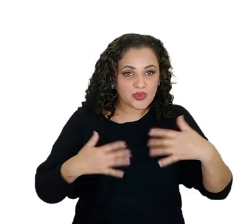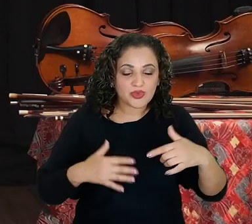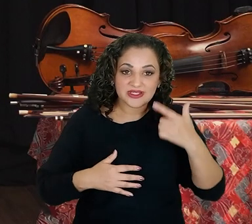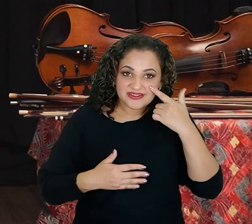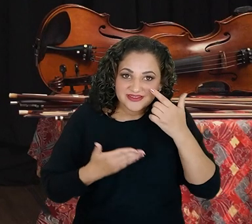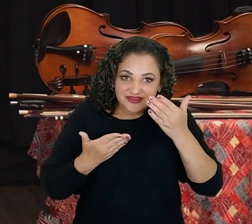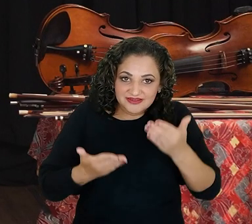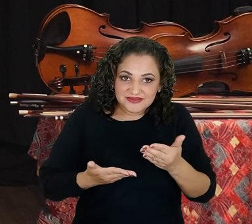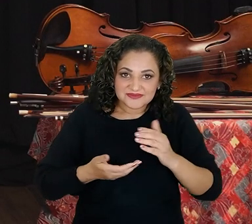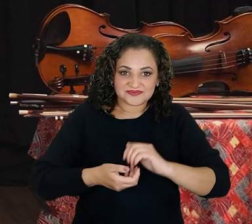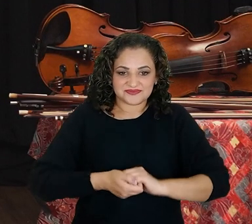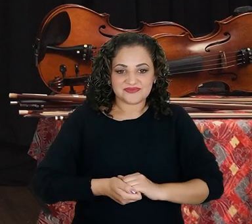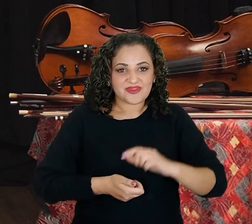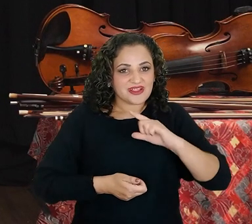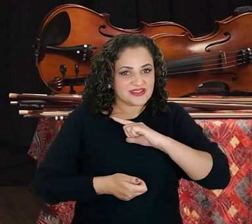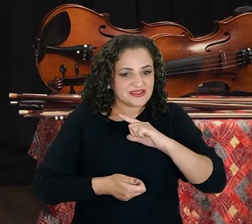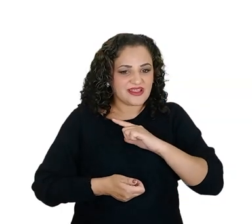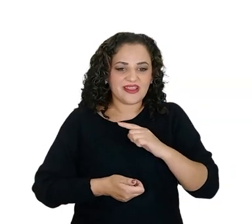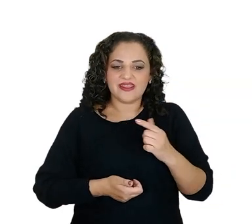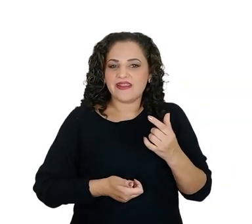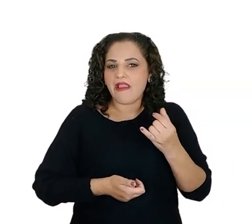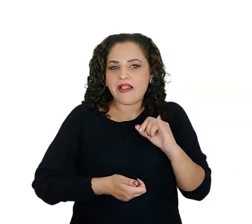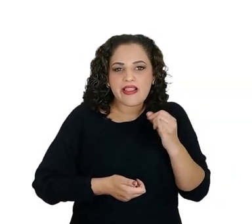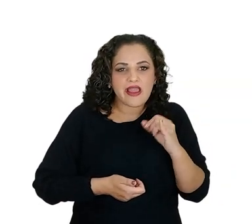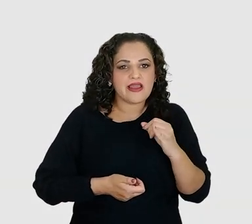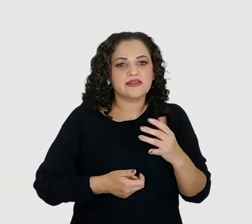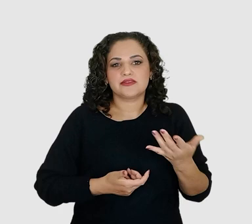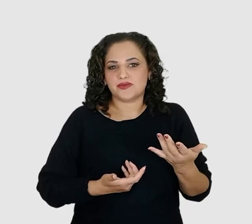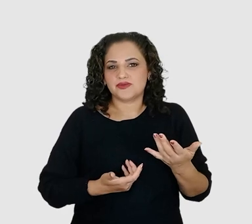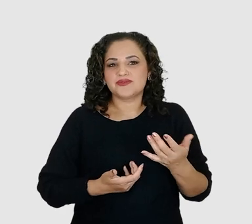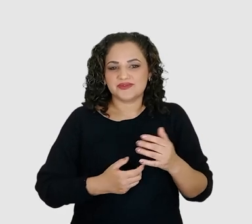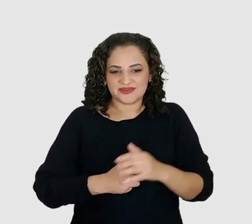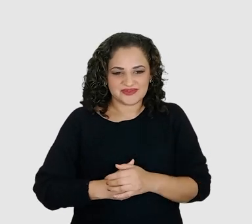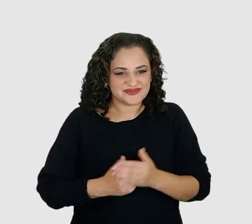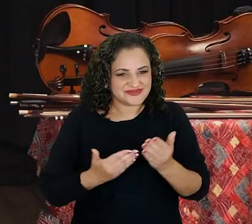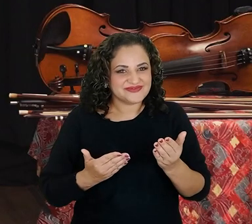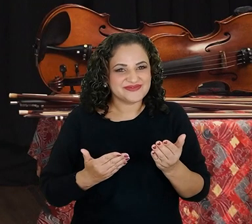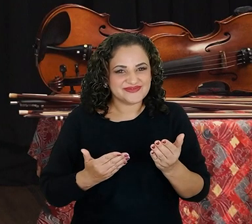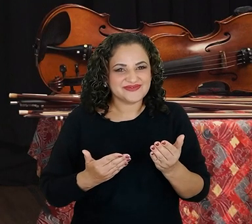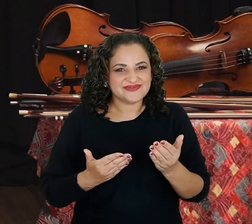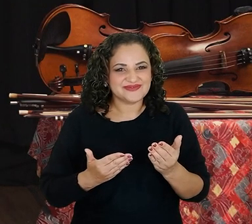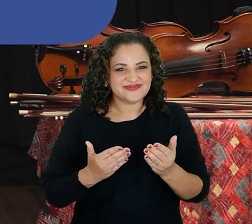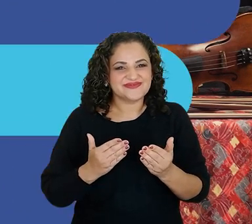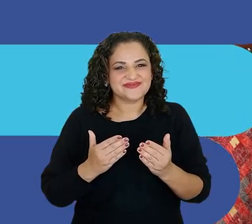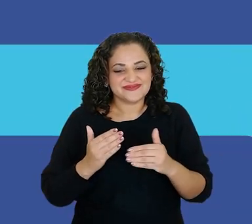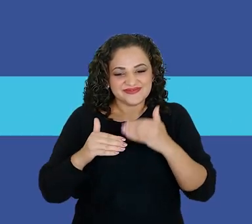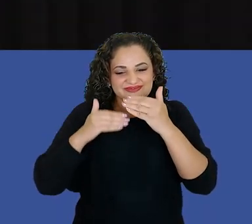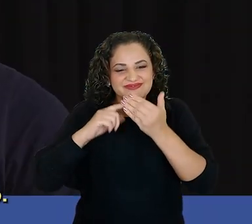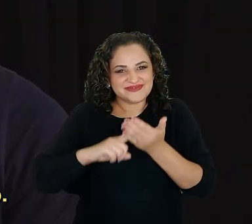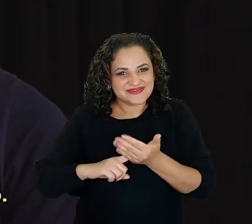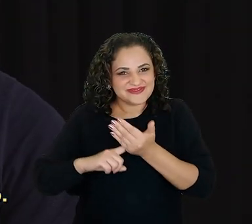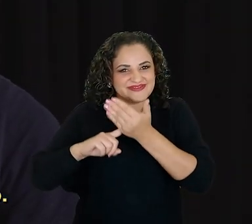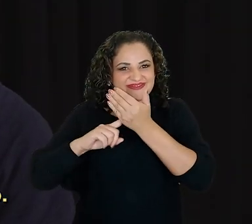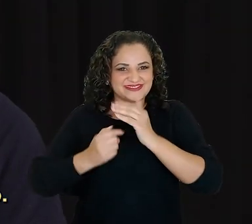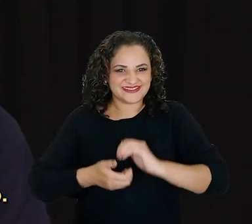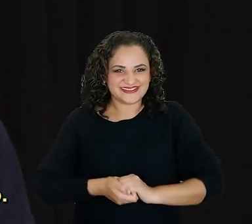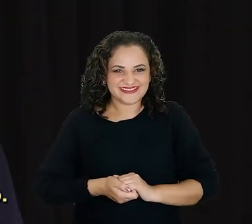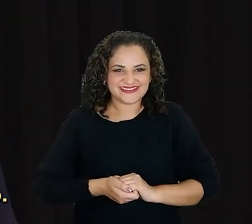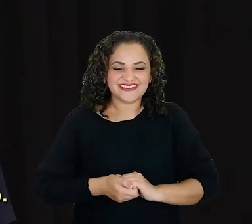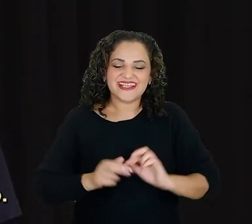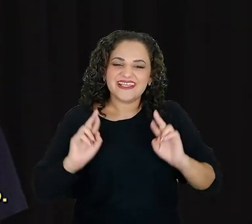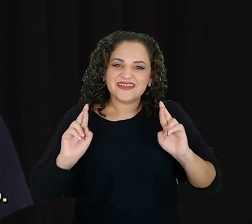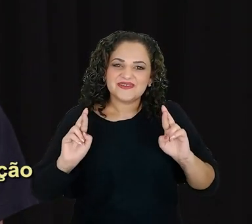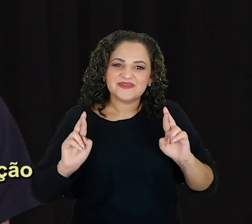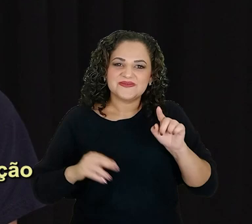tem os instrumentos elétricos E por aí vai bom Espero que